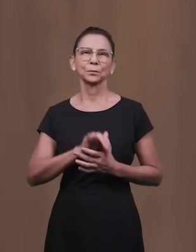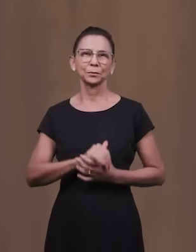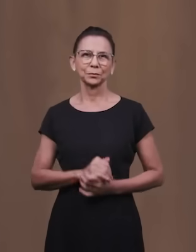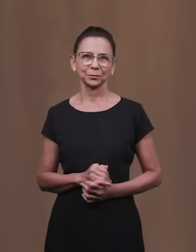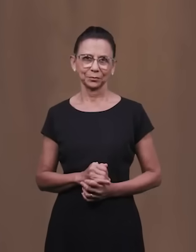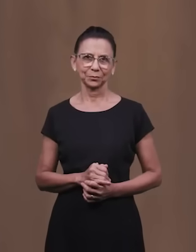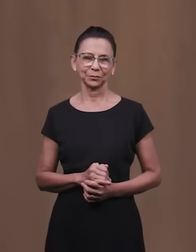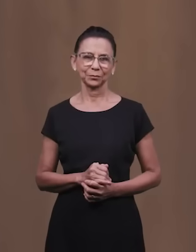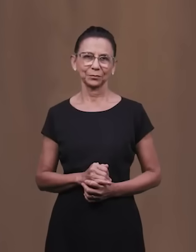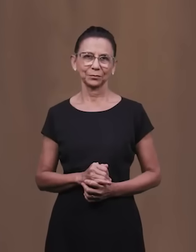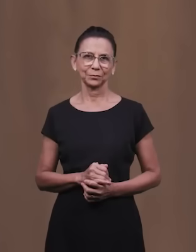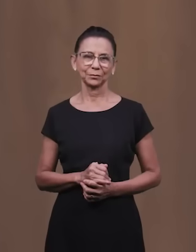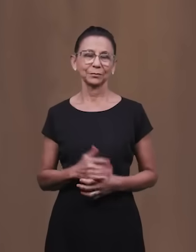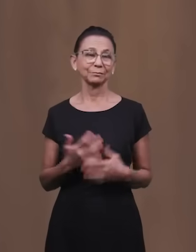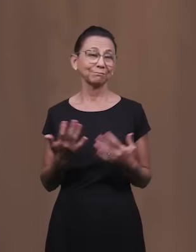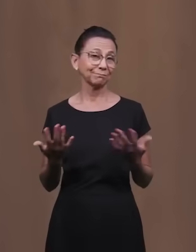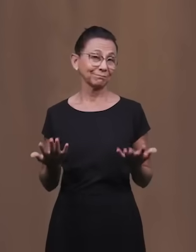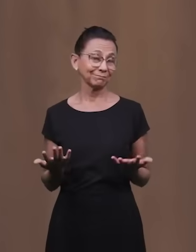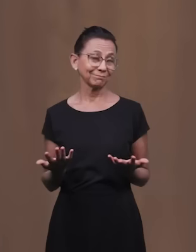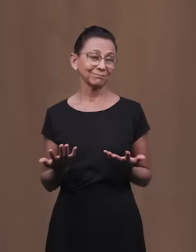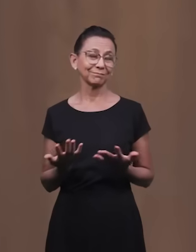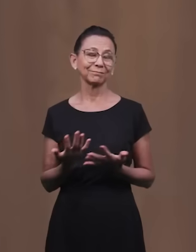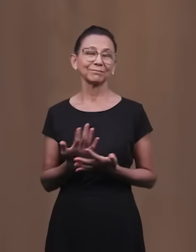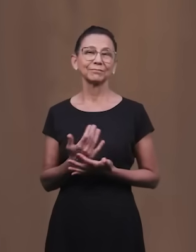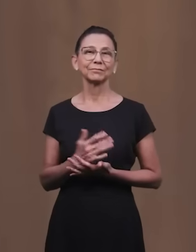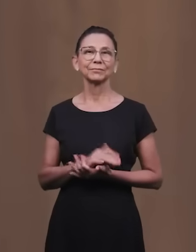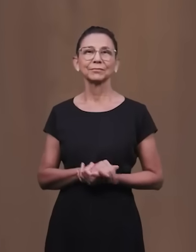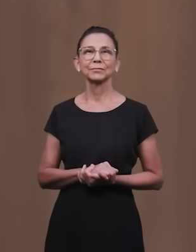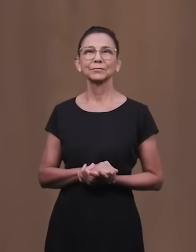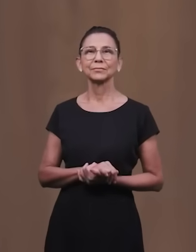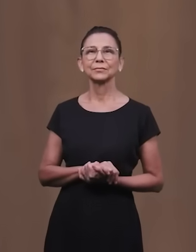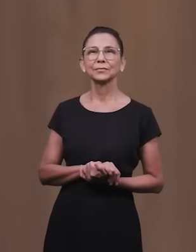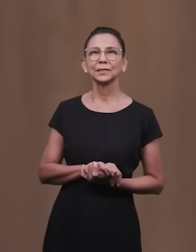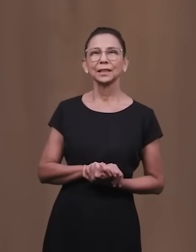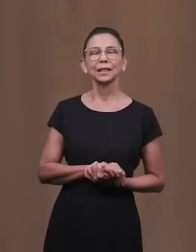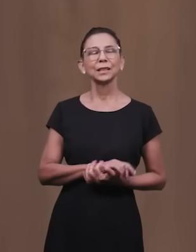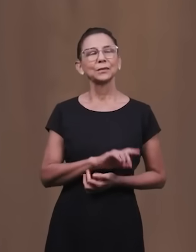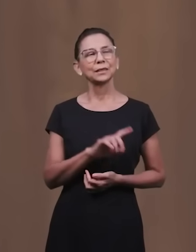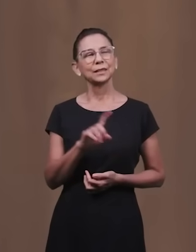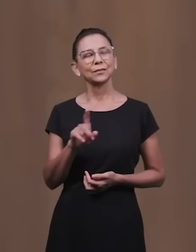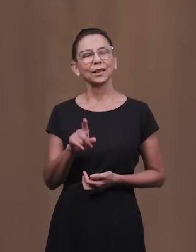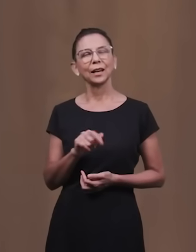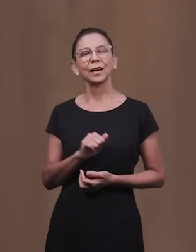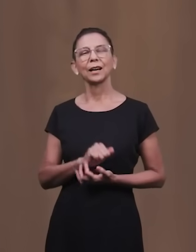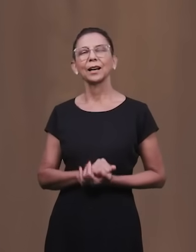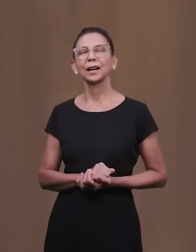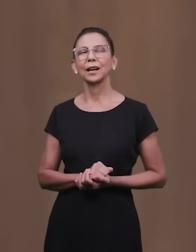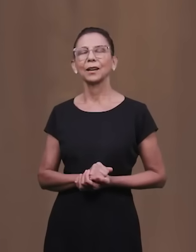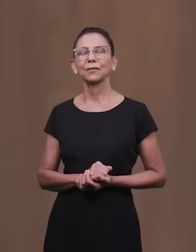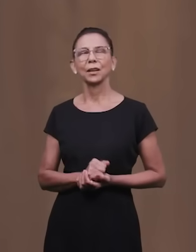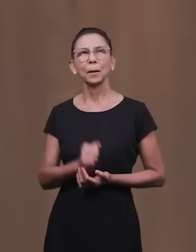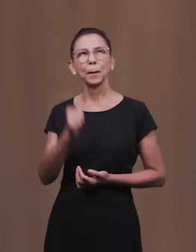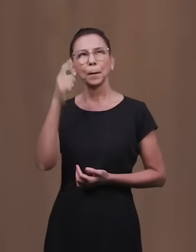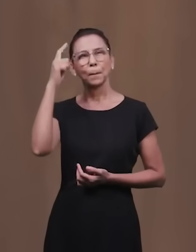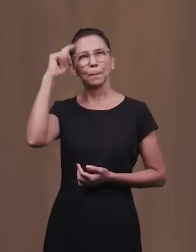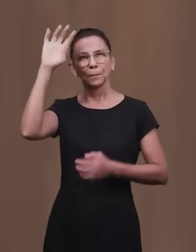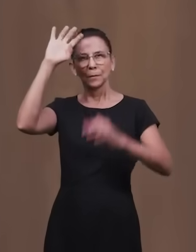expira com tranquilidade. Assim você vai ensinando que está tudo bem.